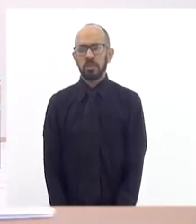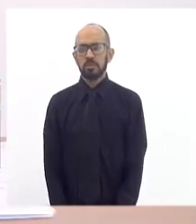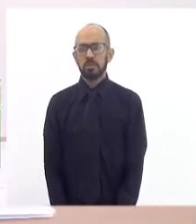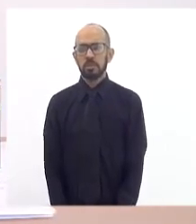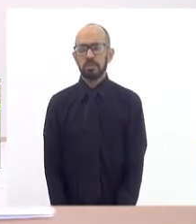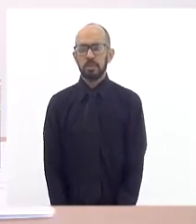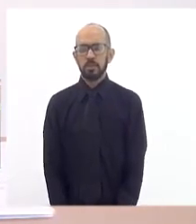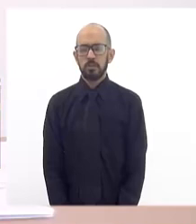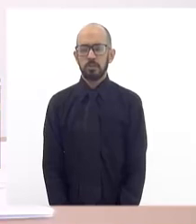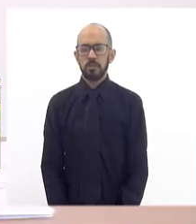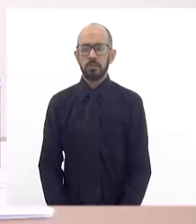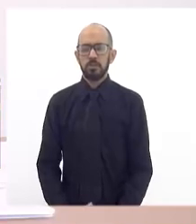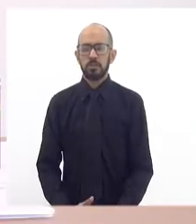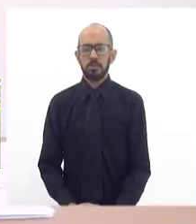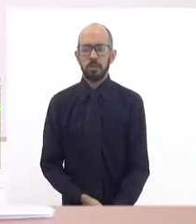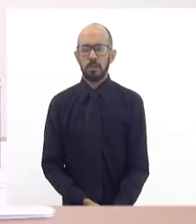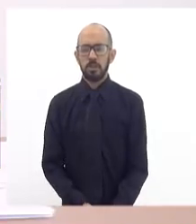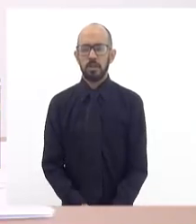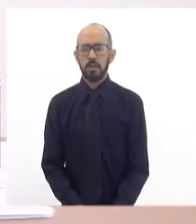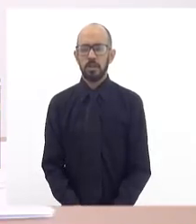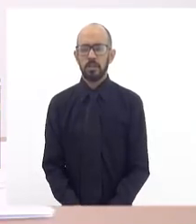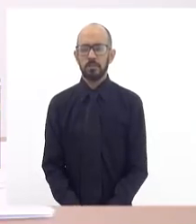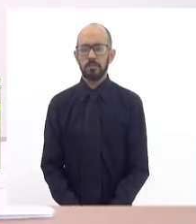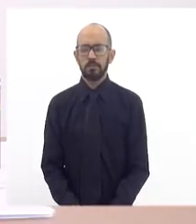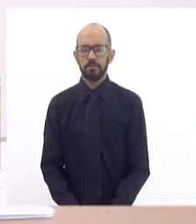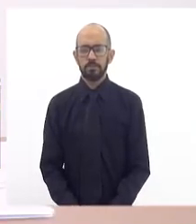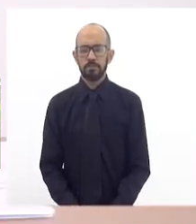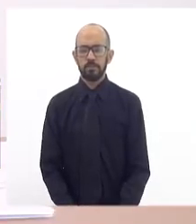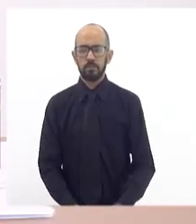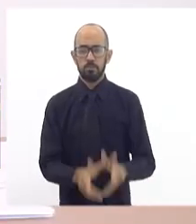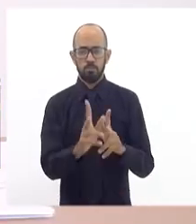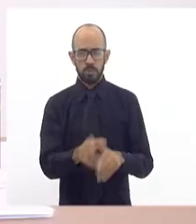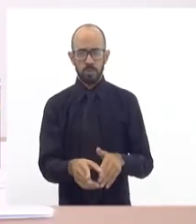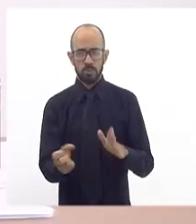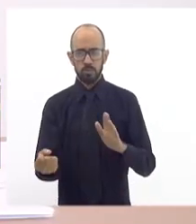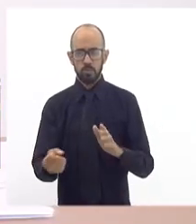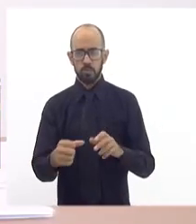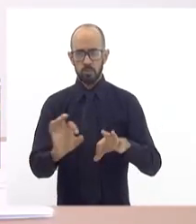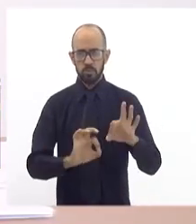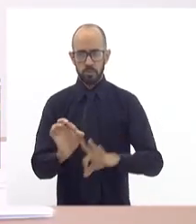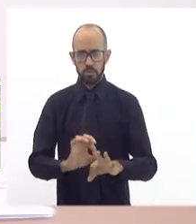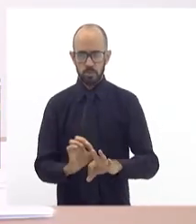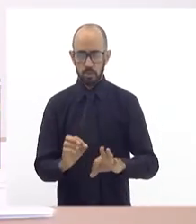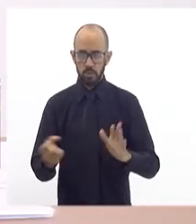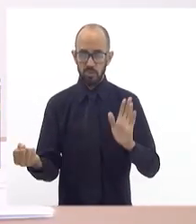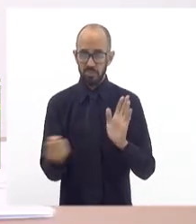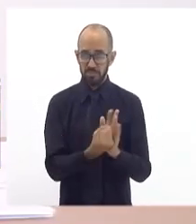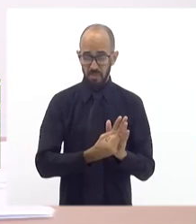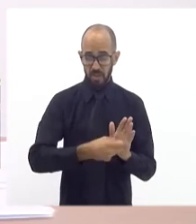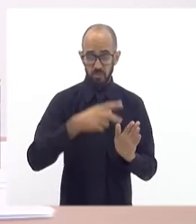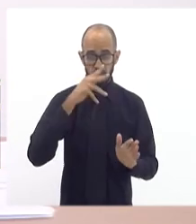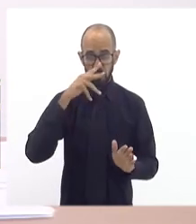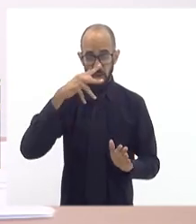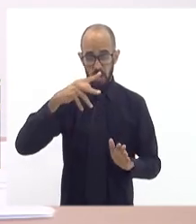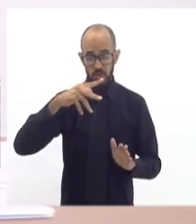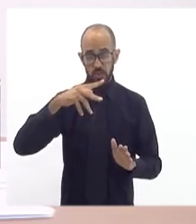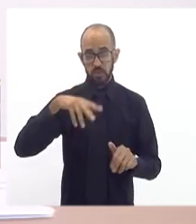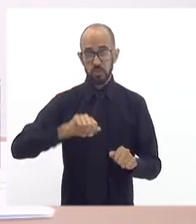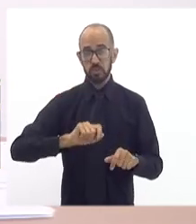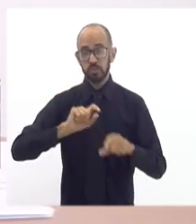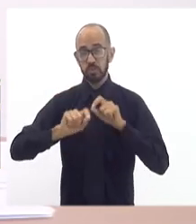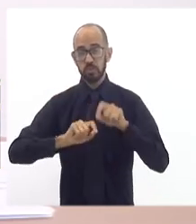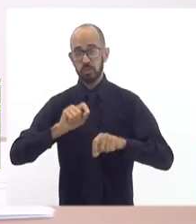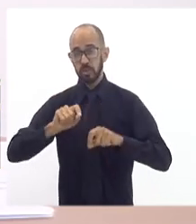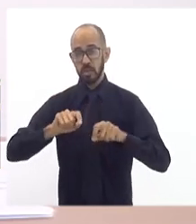ei ei obrigado a pesar os projetos impactar diretamente a Baía de Sepetiba e portanto o bar territorial